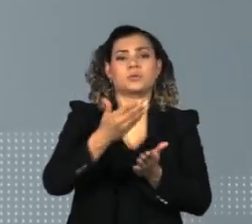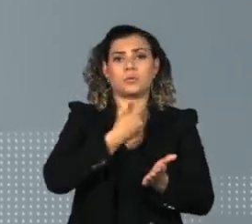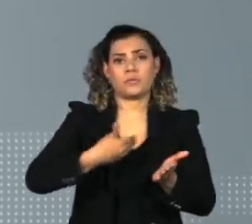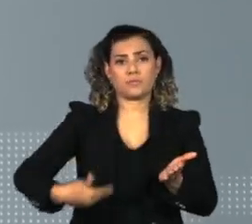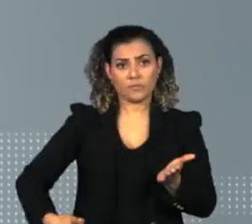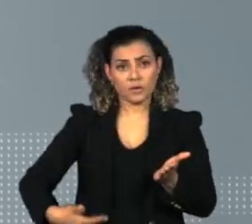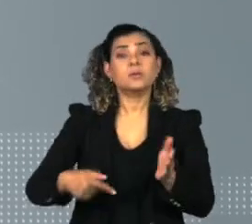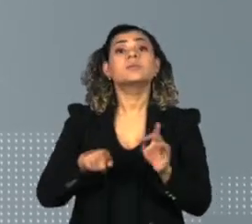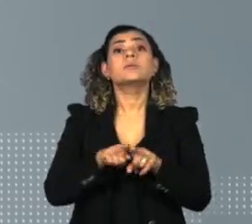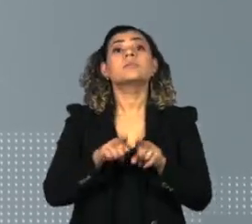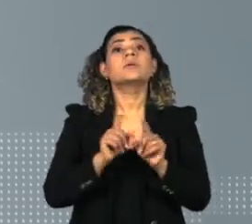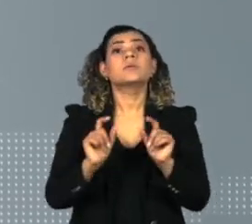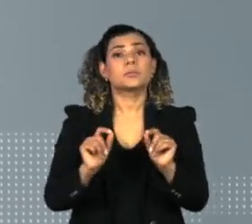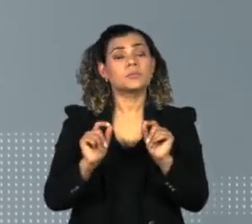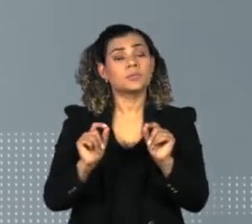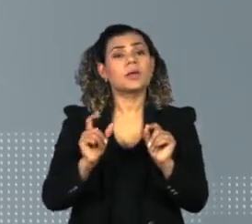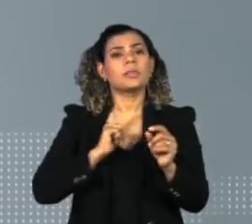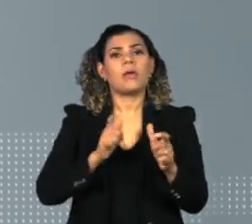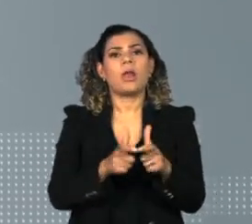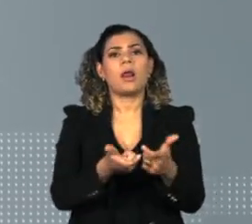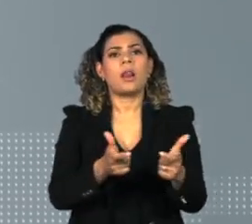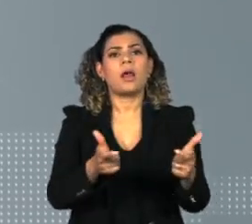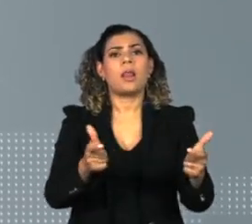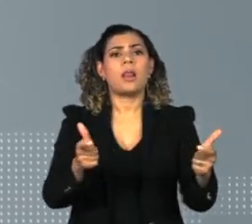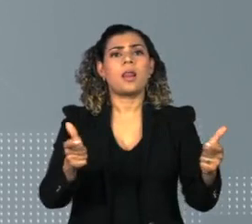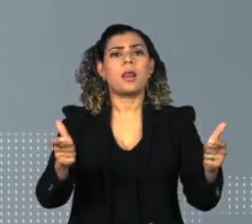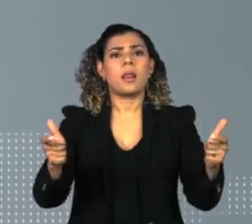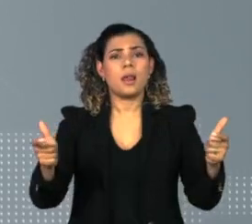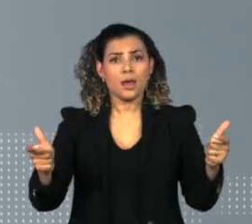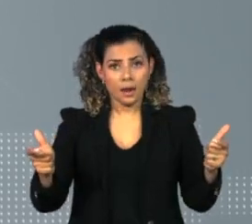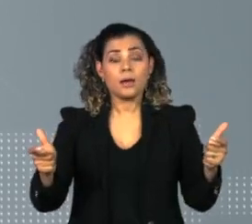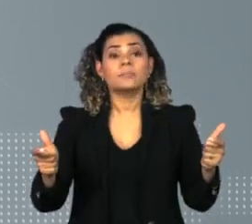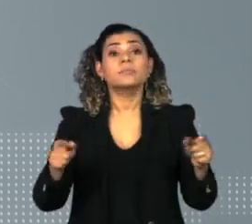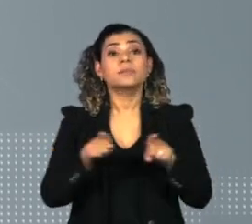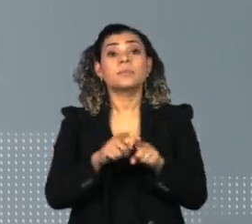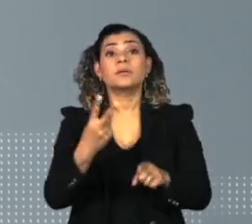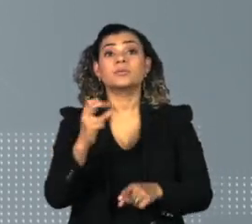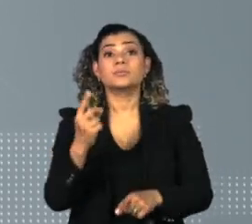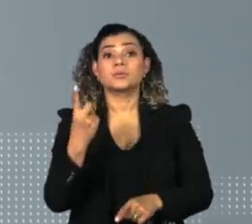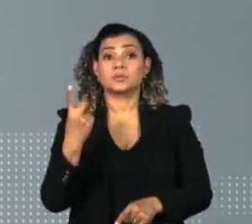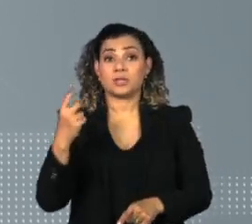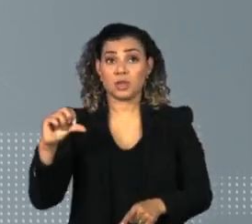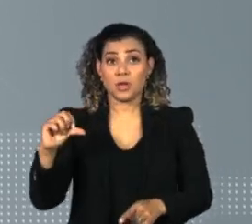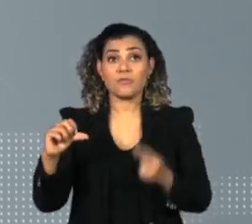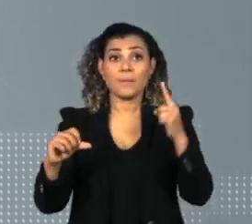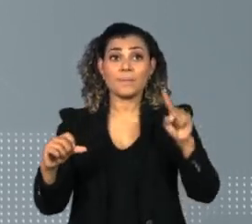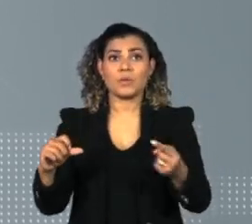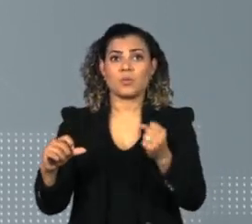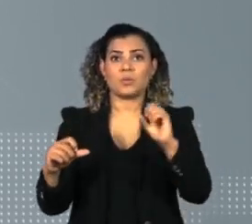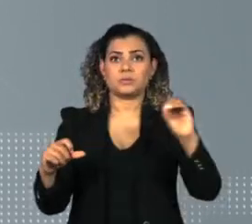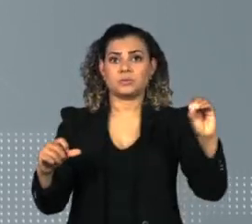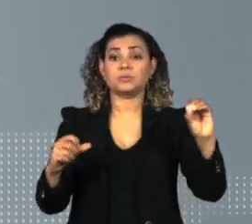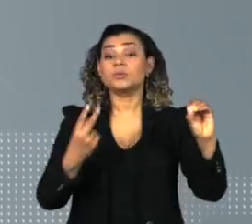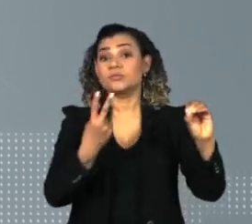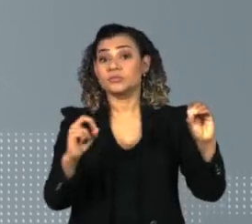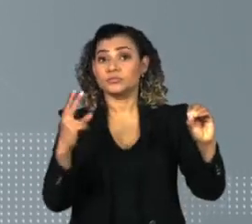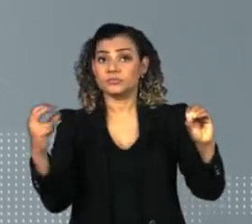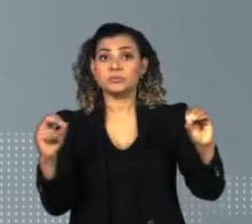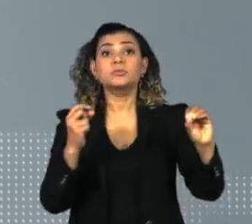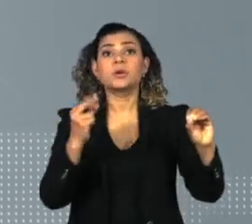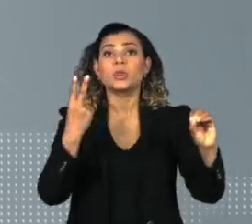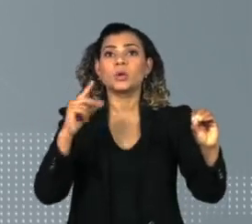Jair Bolsonaro, houve aumento de focos para o mês. Em 2019, foram 1.800. Em 2020, pouco mais